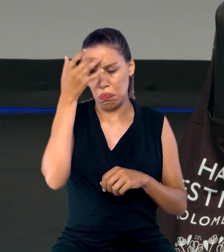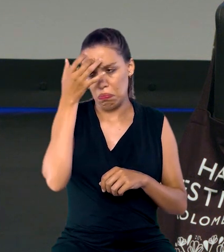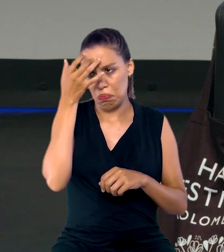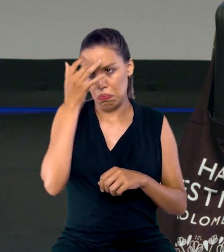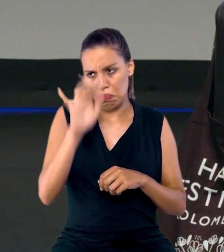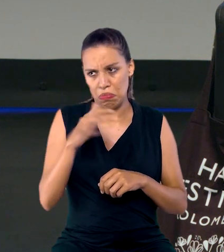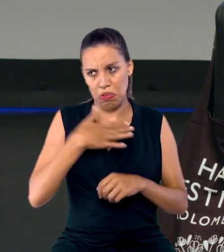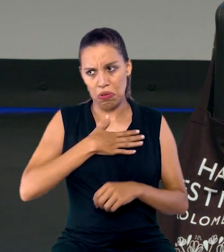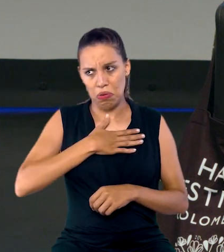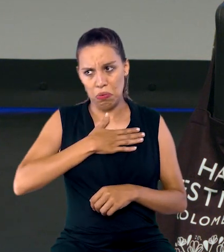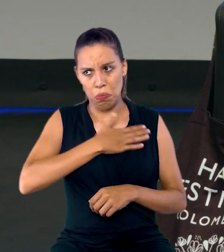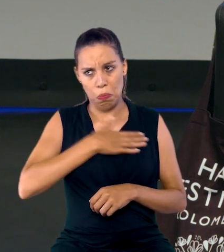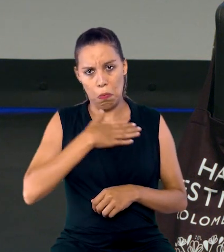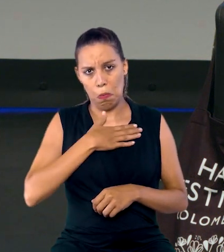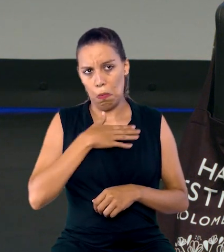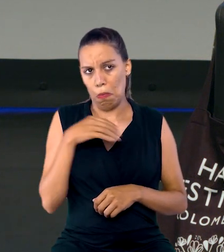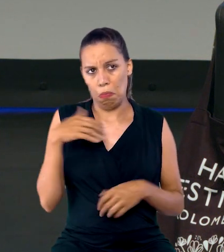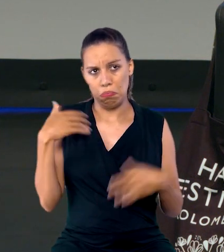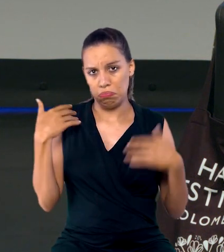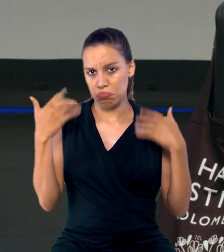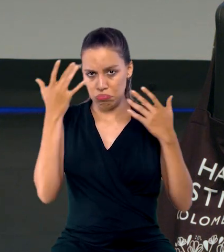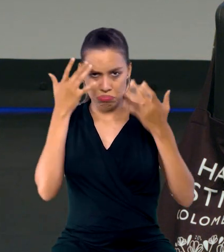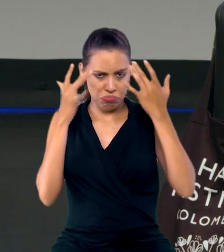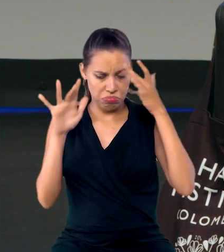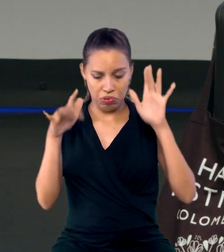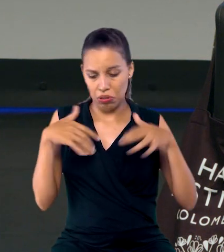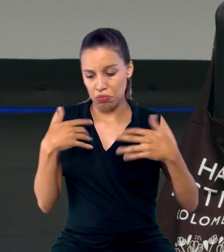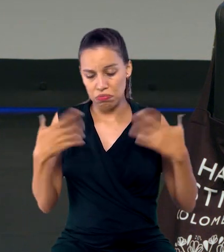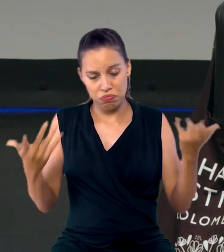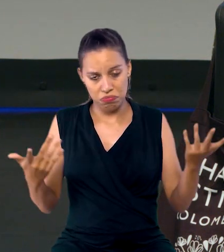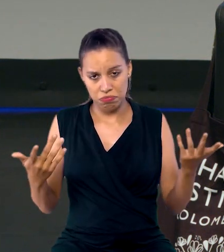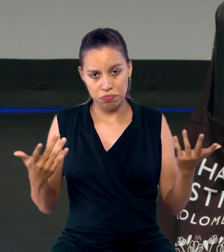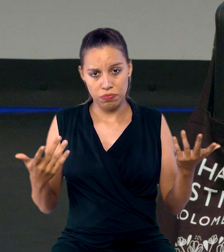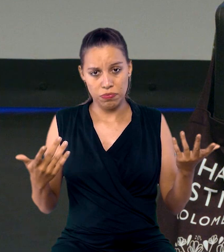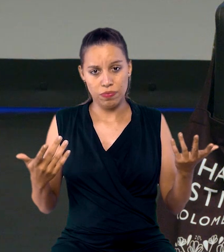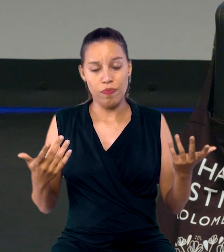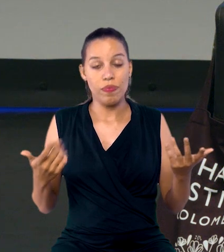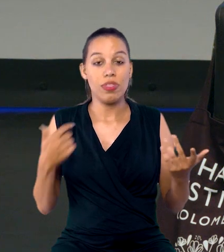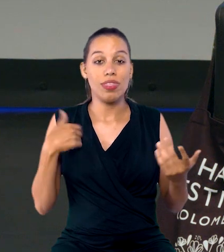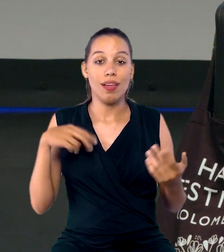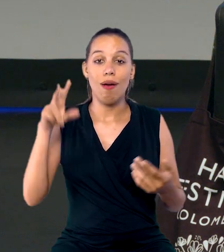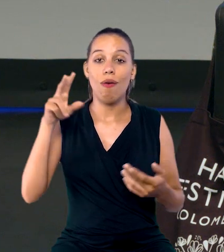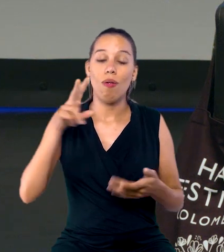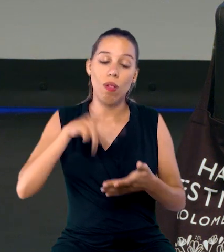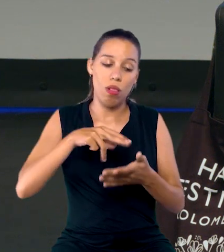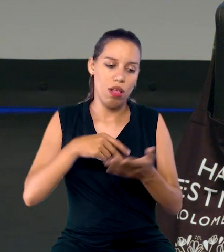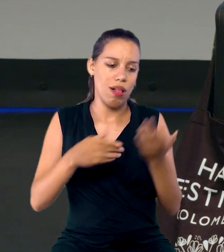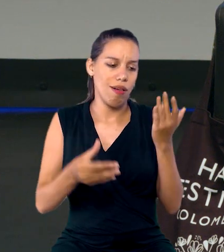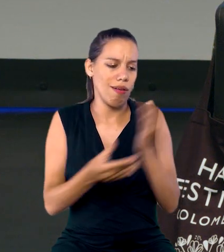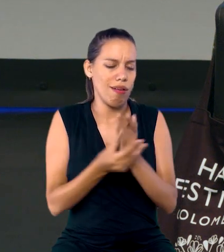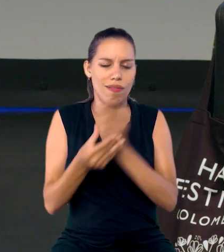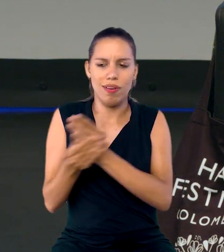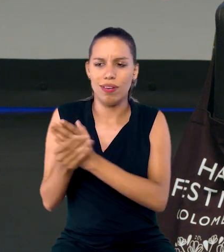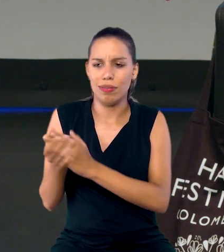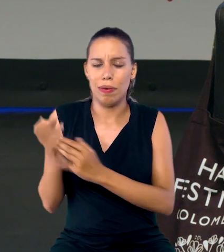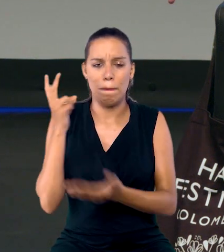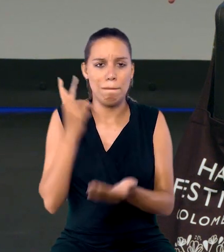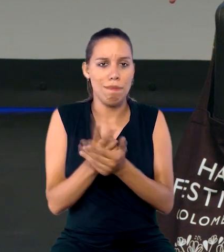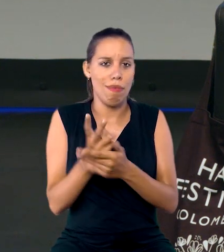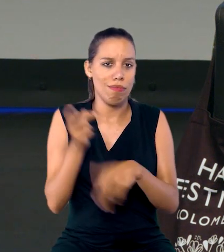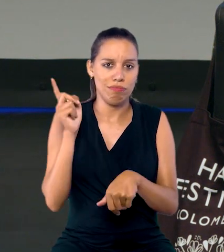gosto ou se eu só consigo assim. Tem coisa na vida que a gente não sabe muito bem a fronteira, mas eu leio vários livros ao mesmo